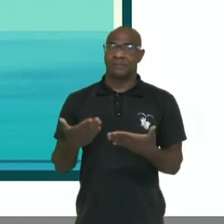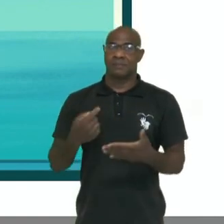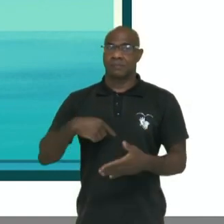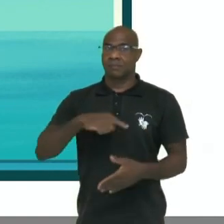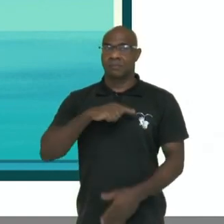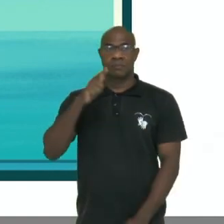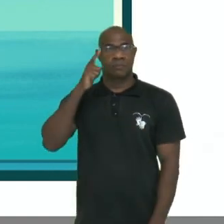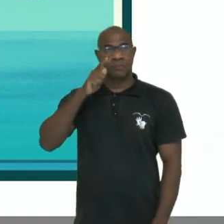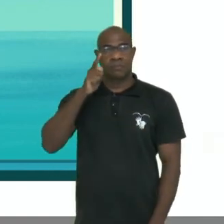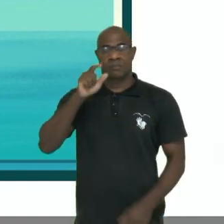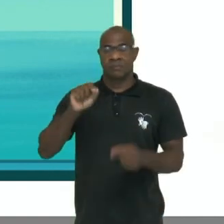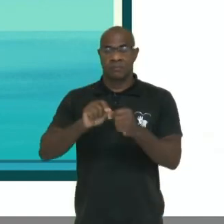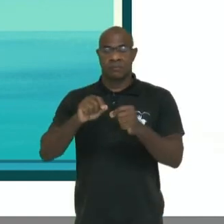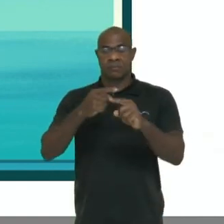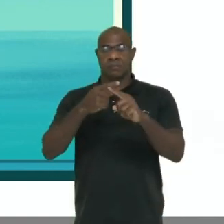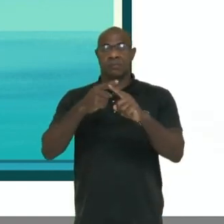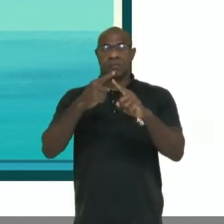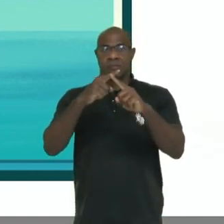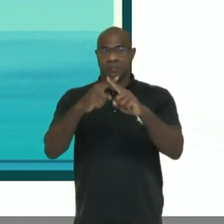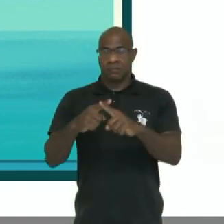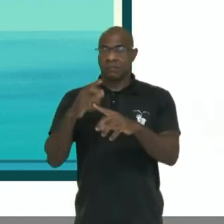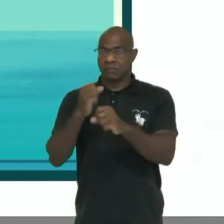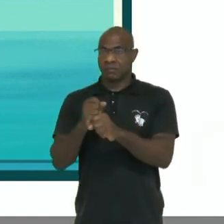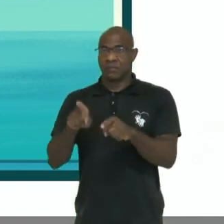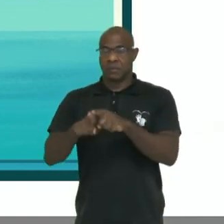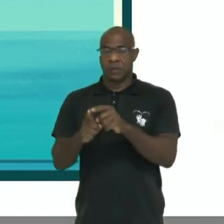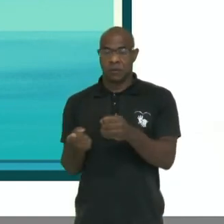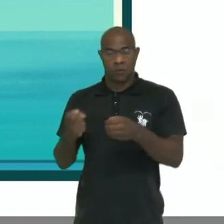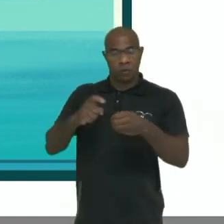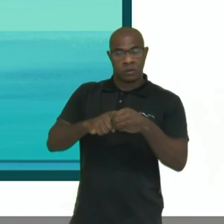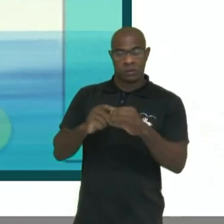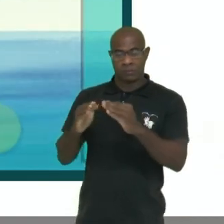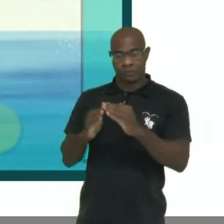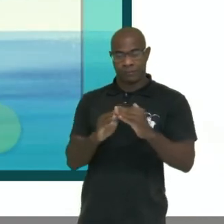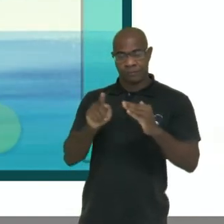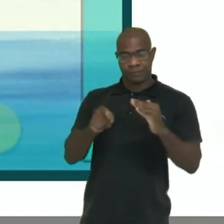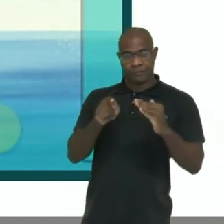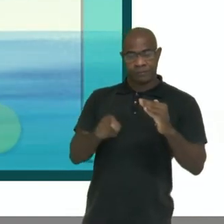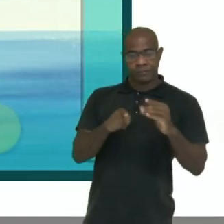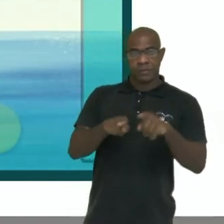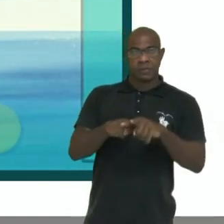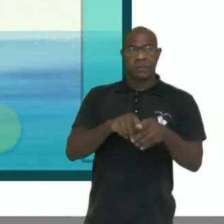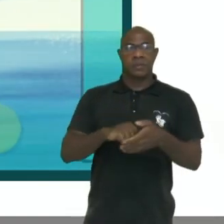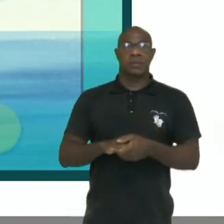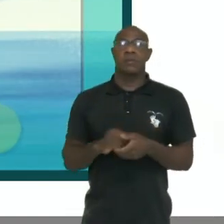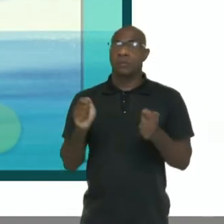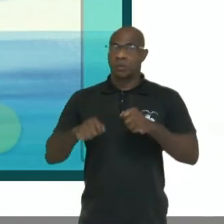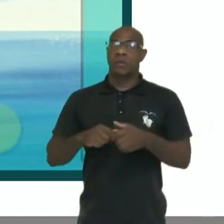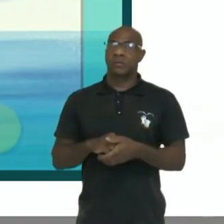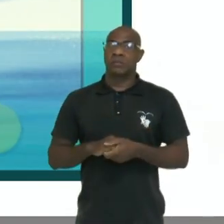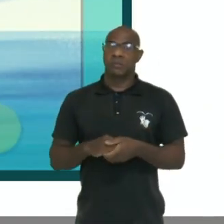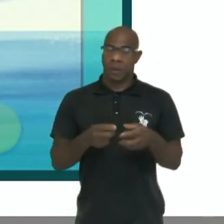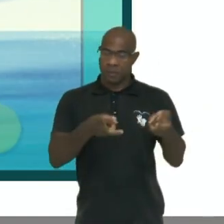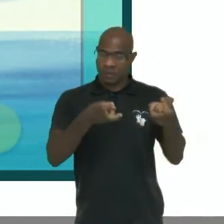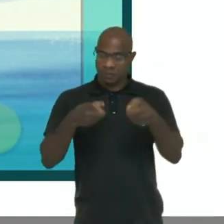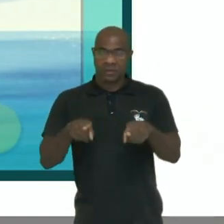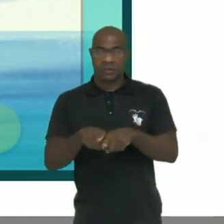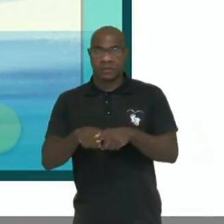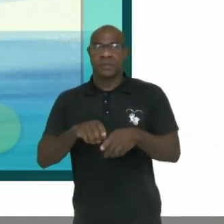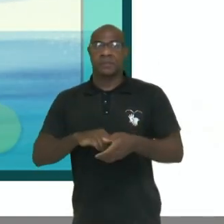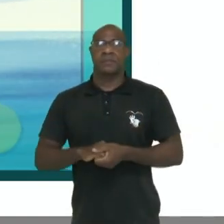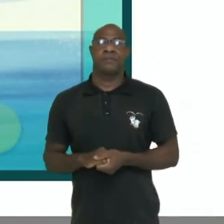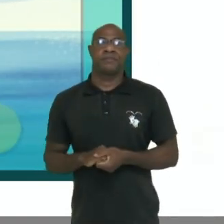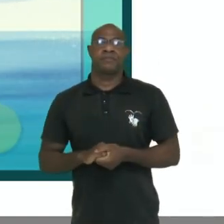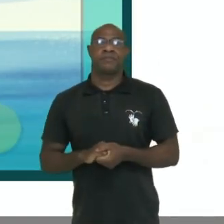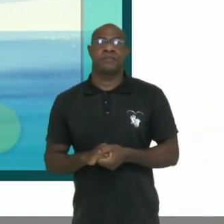consegue fazer essa divisão e voltando essas casinhas, tá? Então, vocês podem ir explorando esse jogo e vai ter também com o 0,1, que você volta apenas